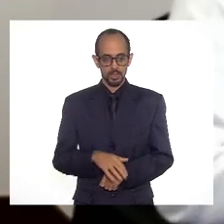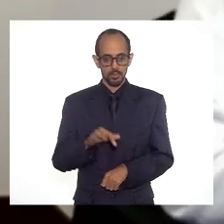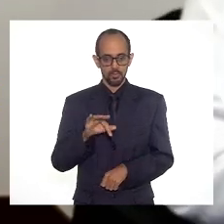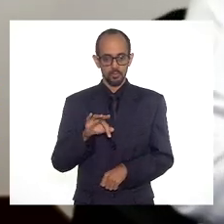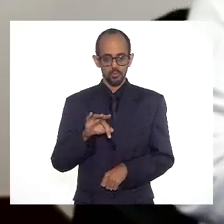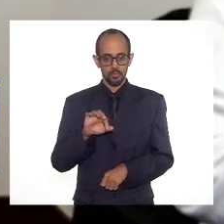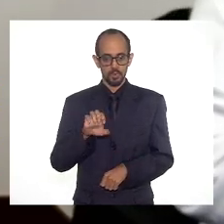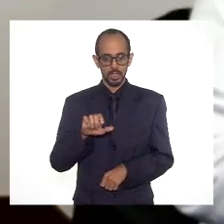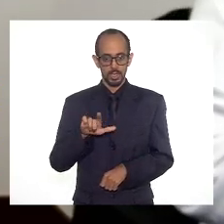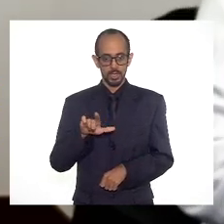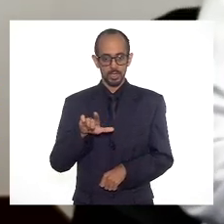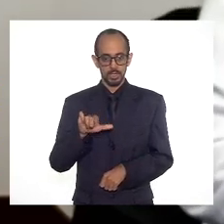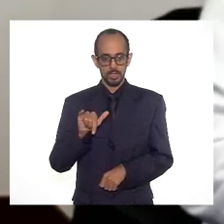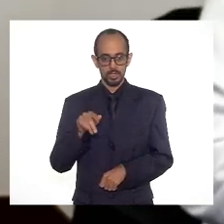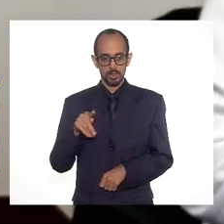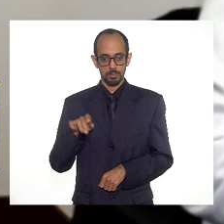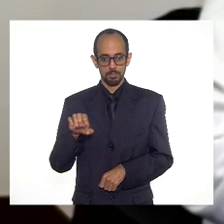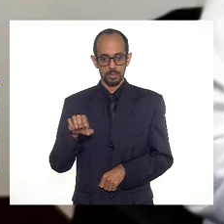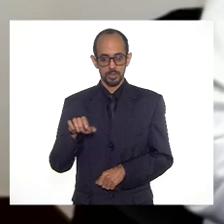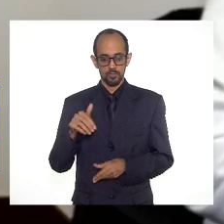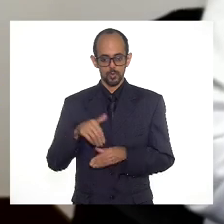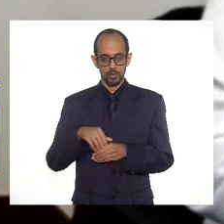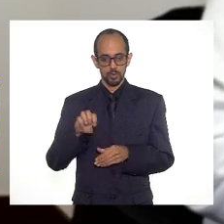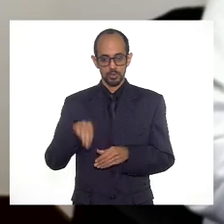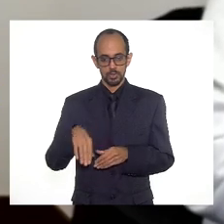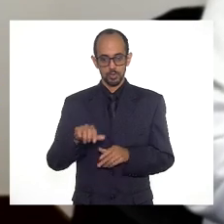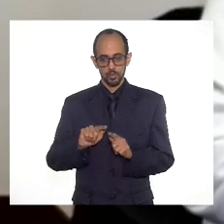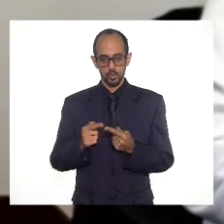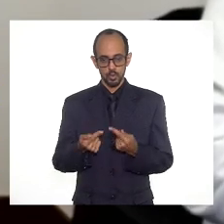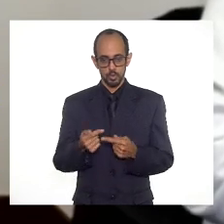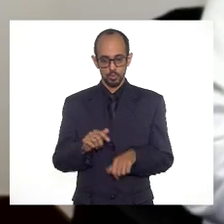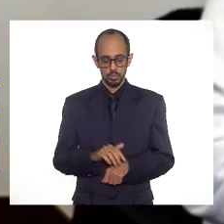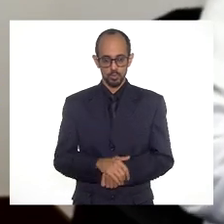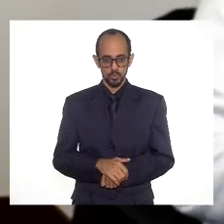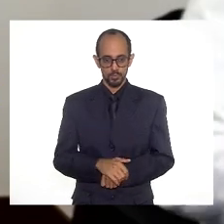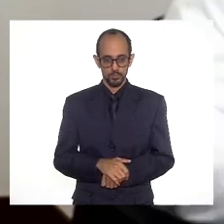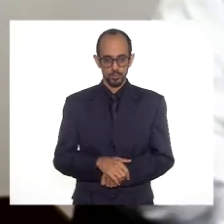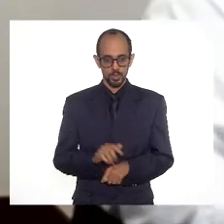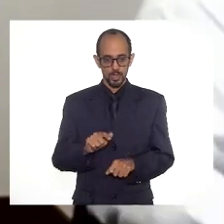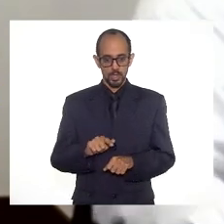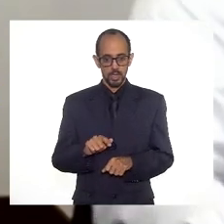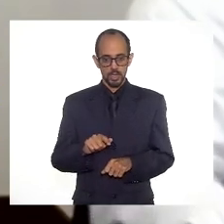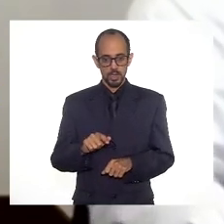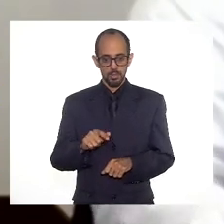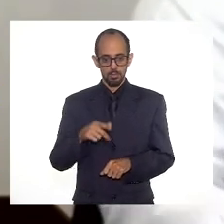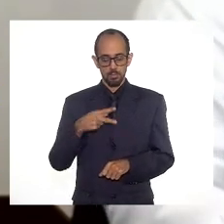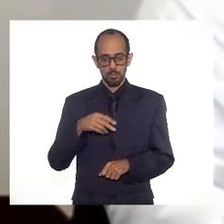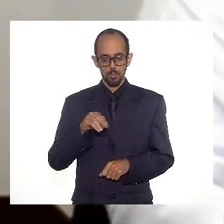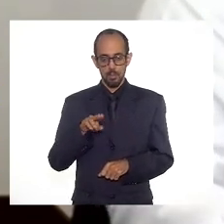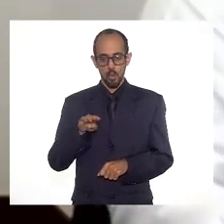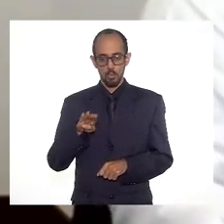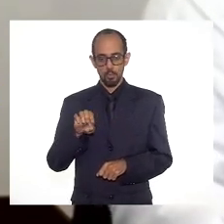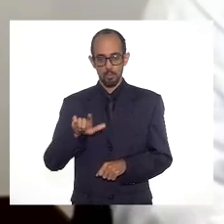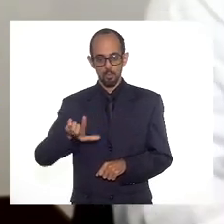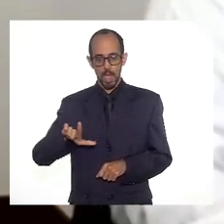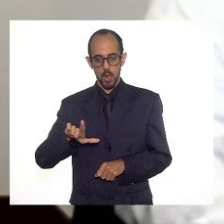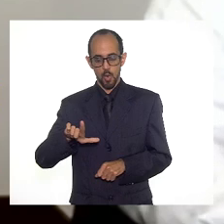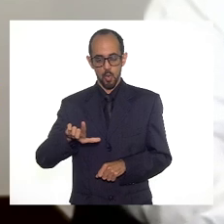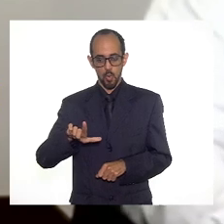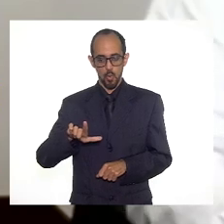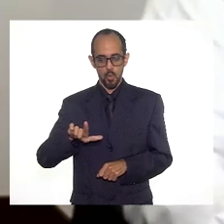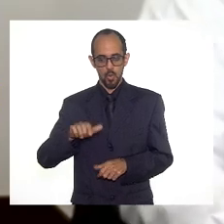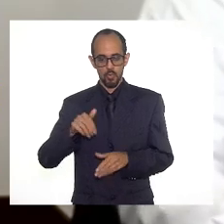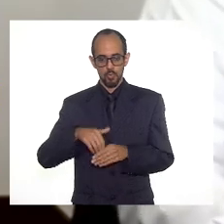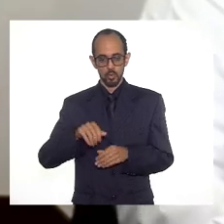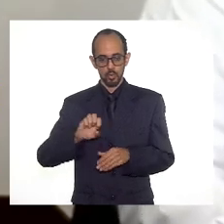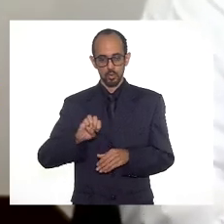Deputado Felipe Soares votou sim no grupo. Deputado Felipe Poubel. Deputado Felipe